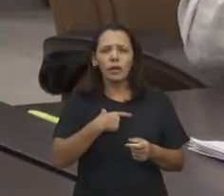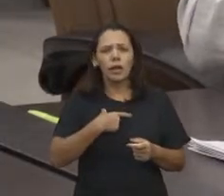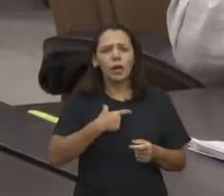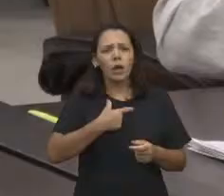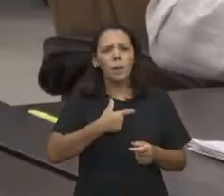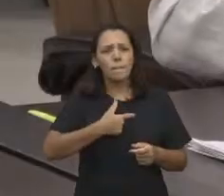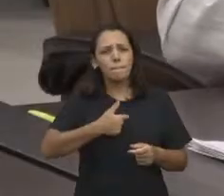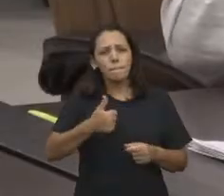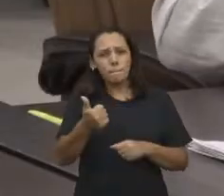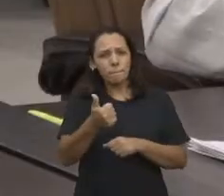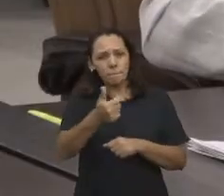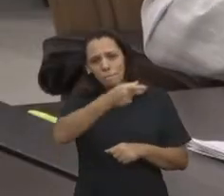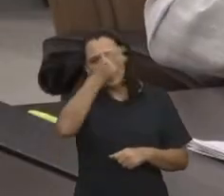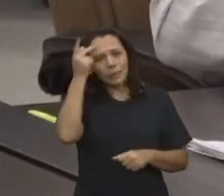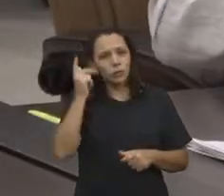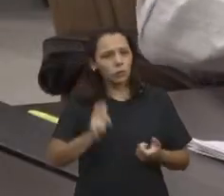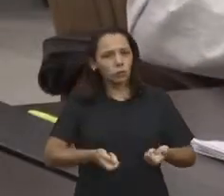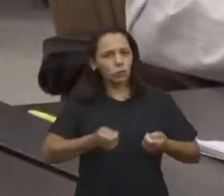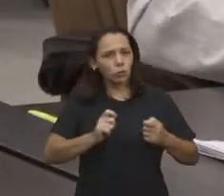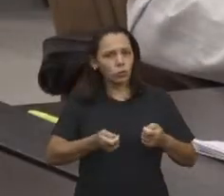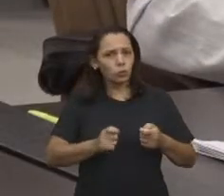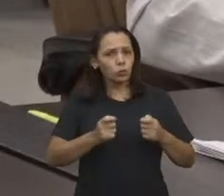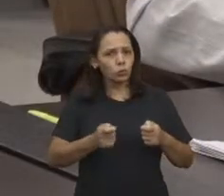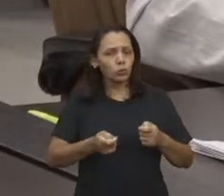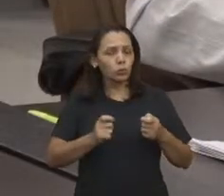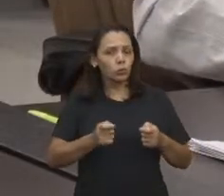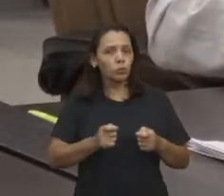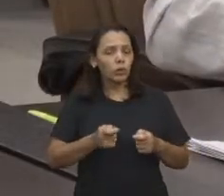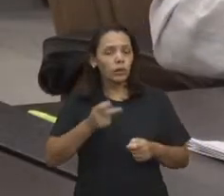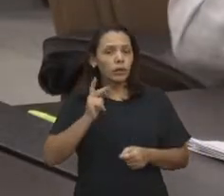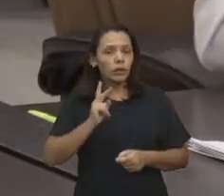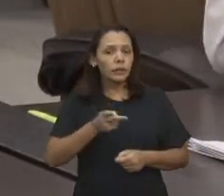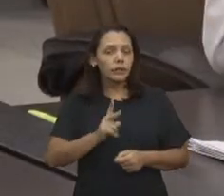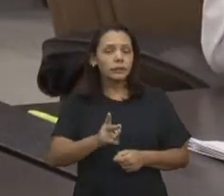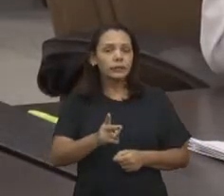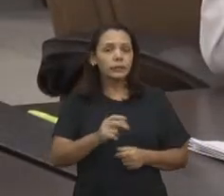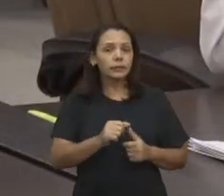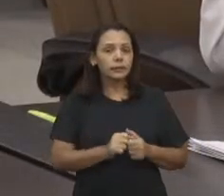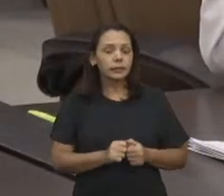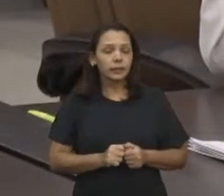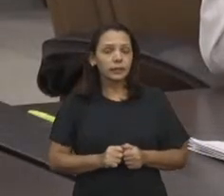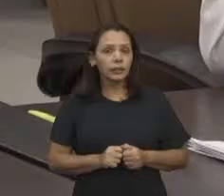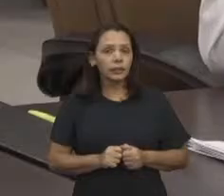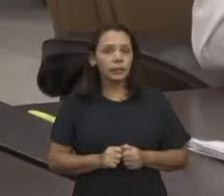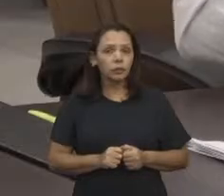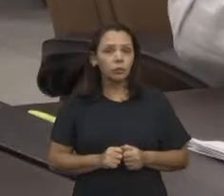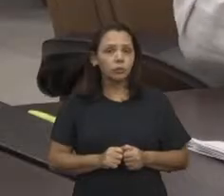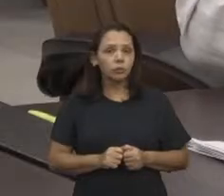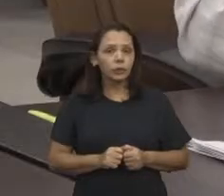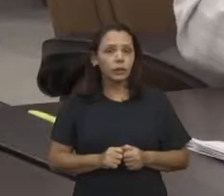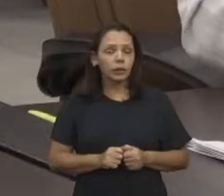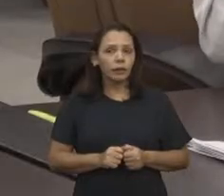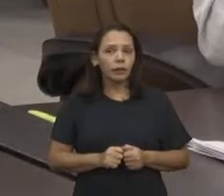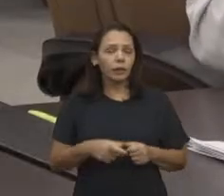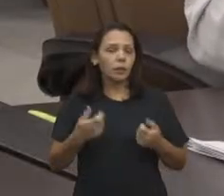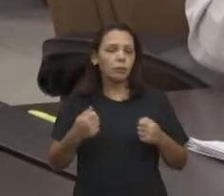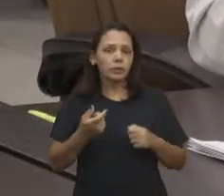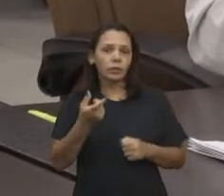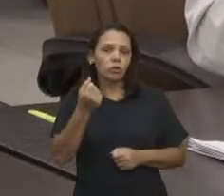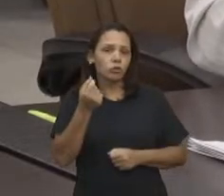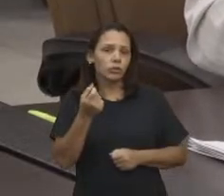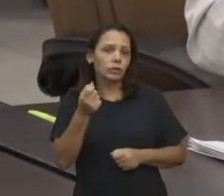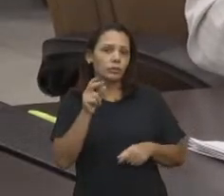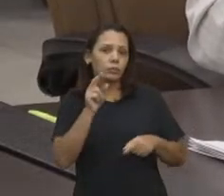ali vive ganhando dinheirinho para cuidar da família. Vai lá, não precisa deixar na rua. Vamos fazer o exemplo do Rio